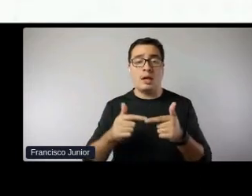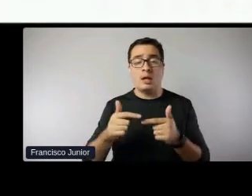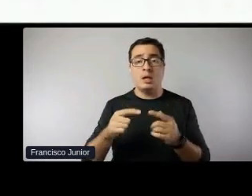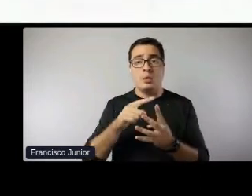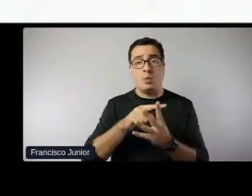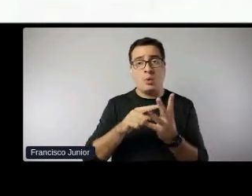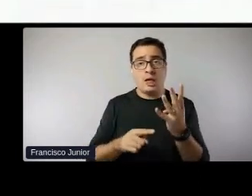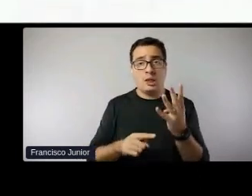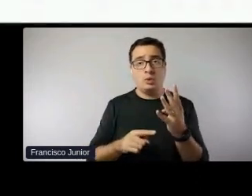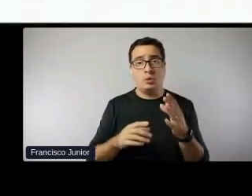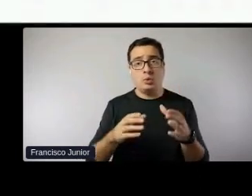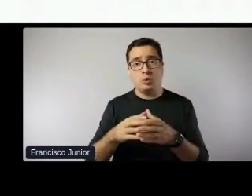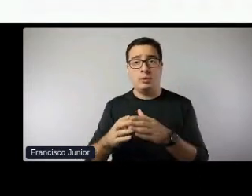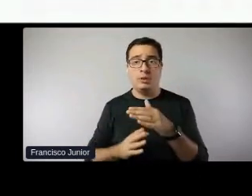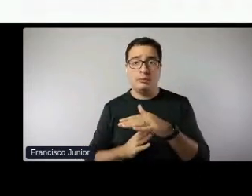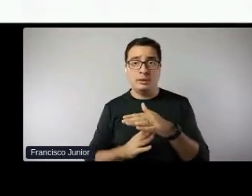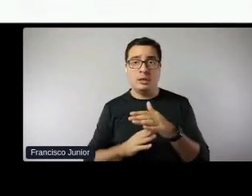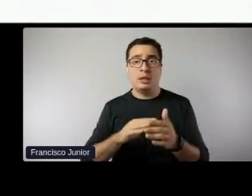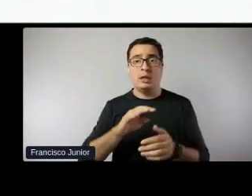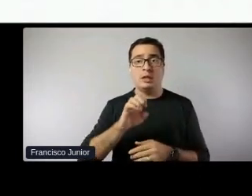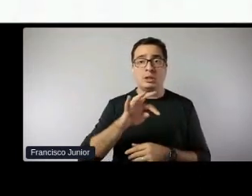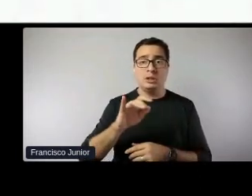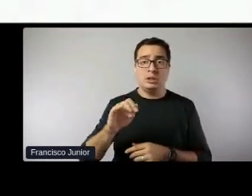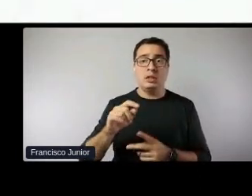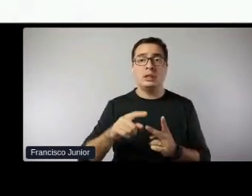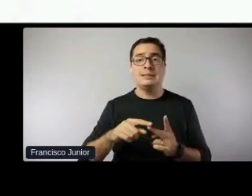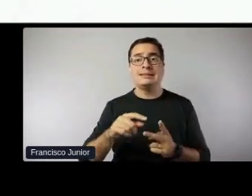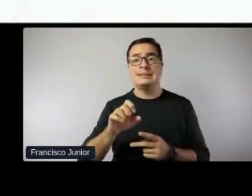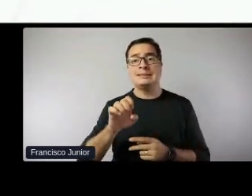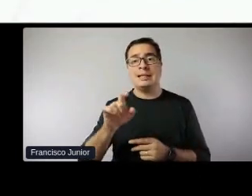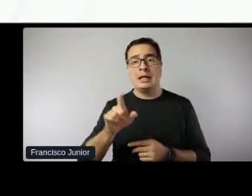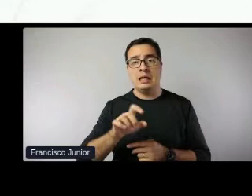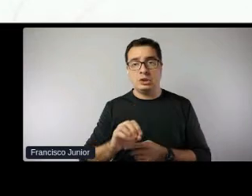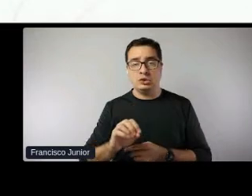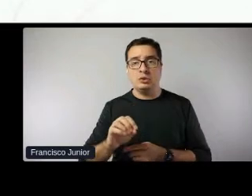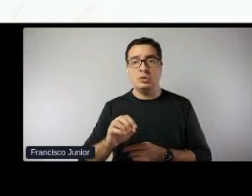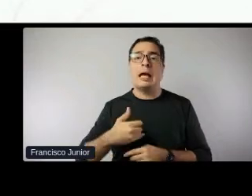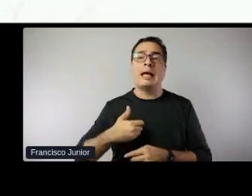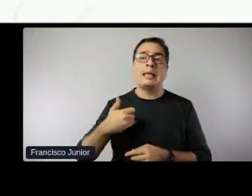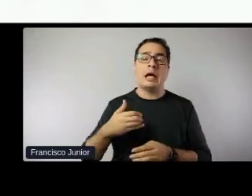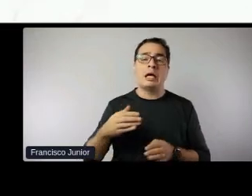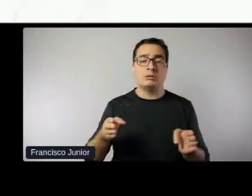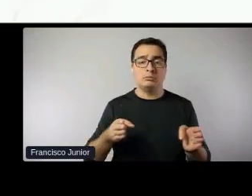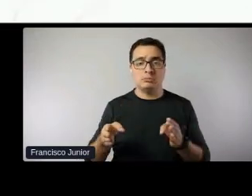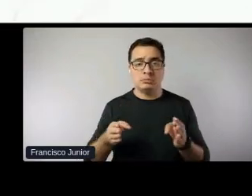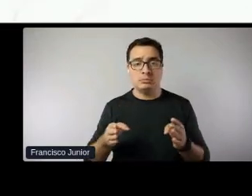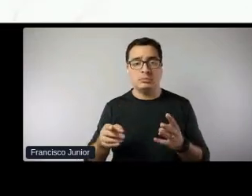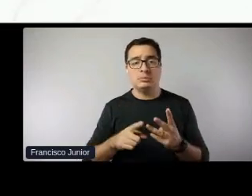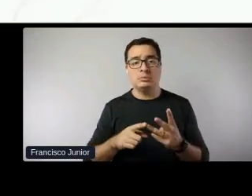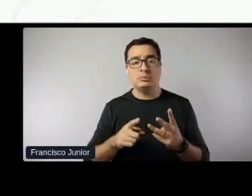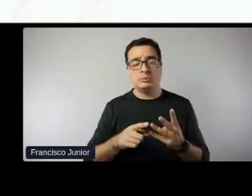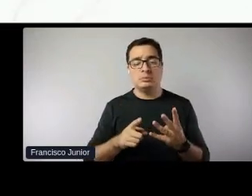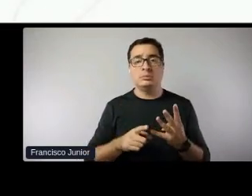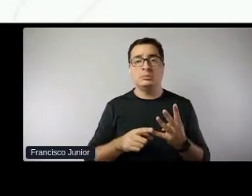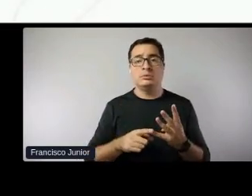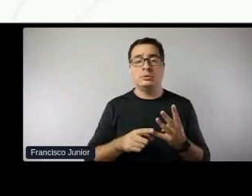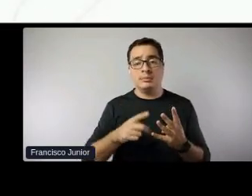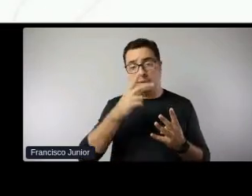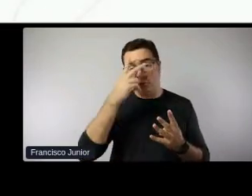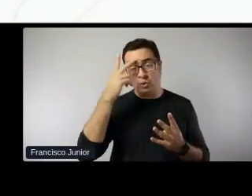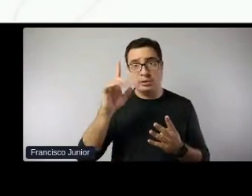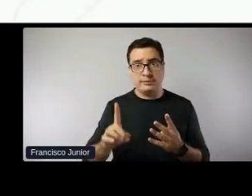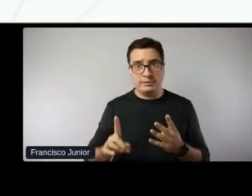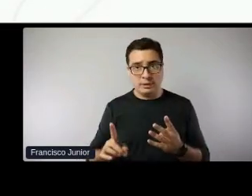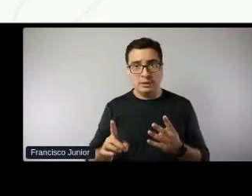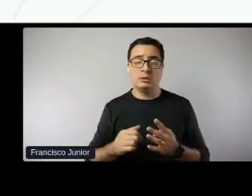grupos limitados, que são etnia, sexo, faixa etária, né, para mais de 50 anos, e pessoas com